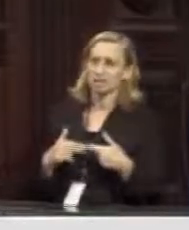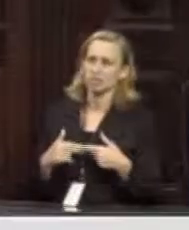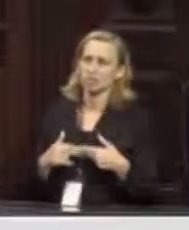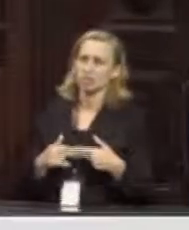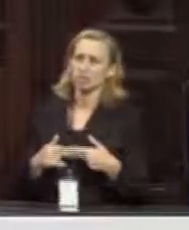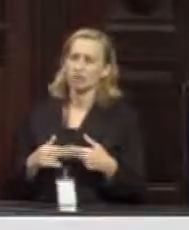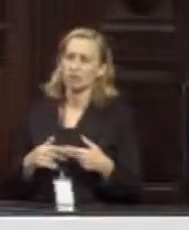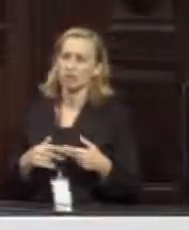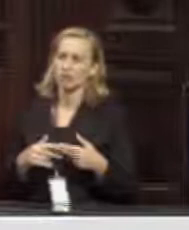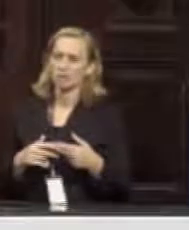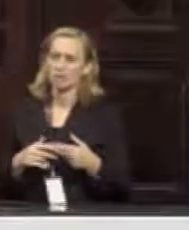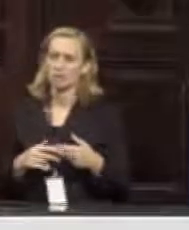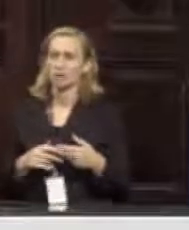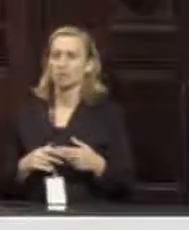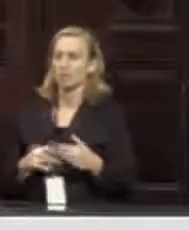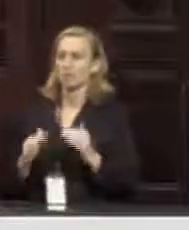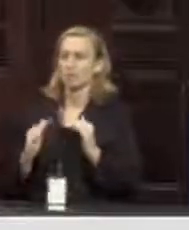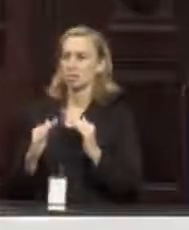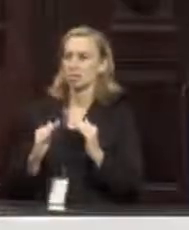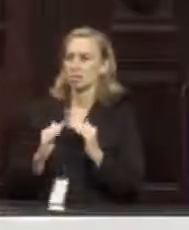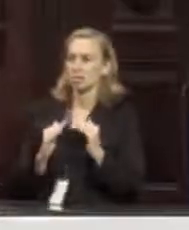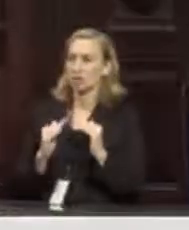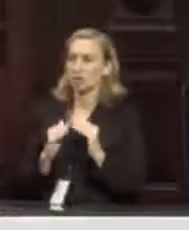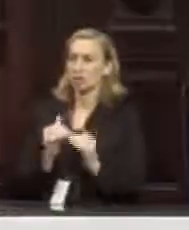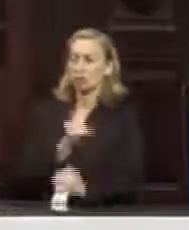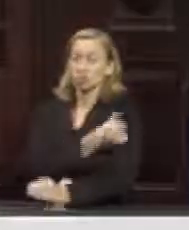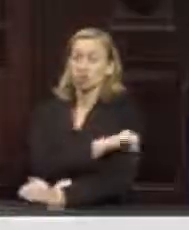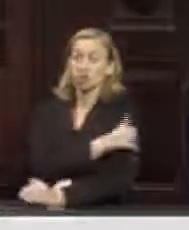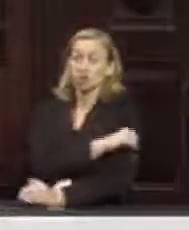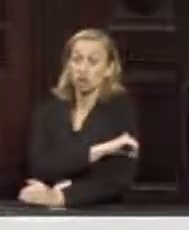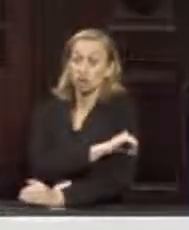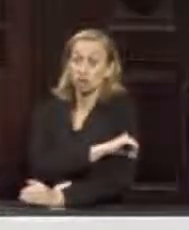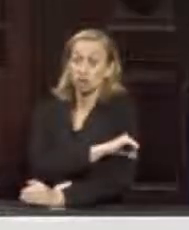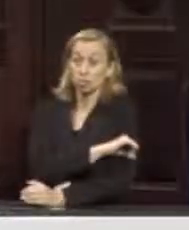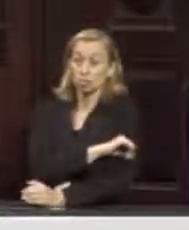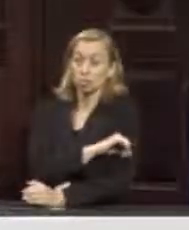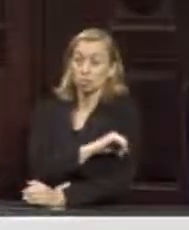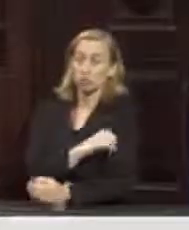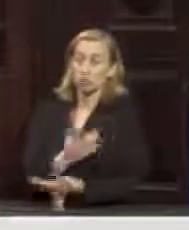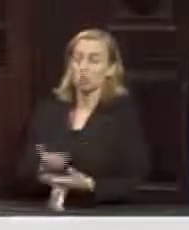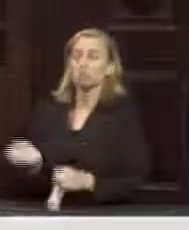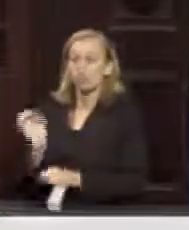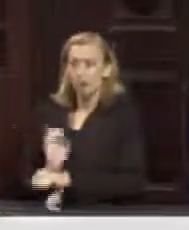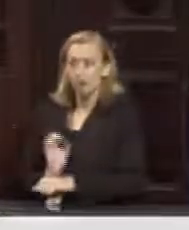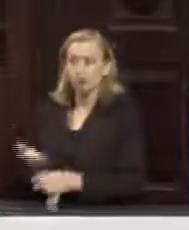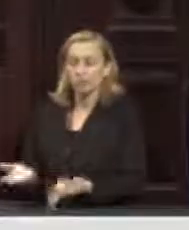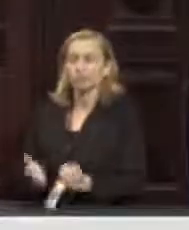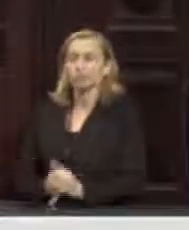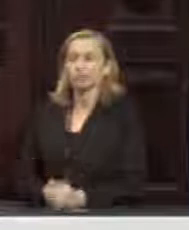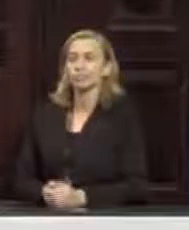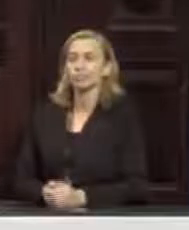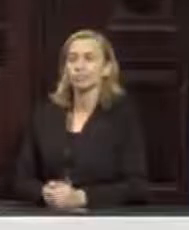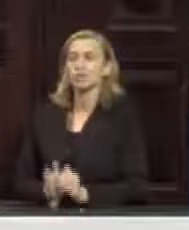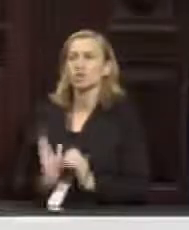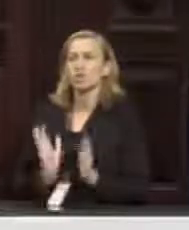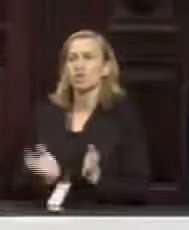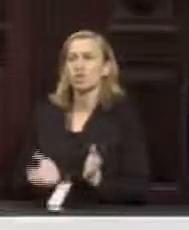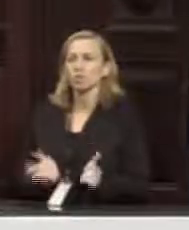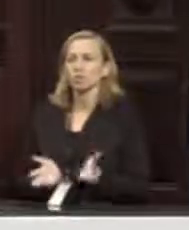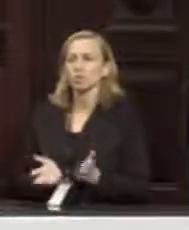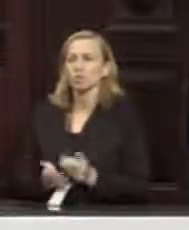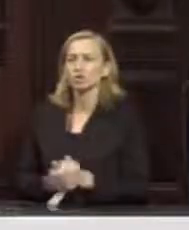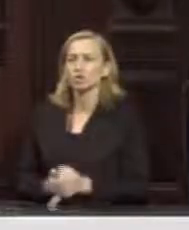de moradores desta cidade do Rio de Janeiro, da cidade do estado do Rio de Janeiro, hoje